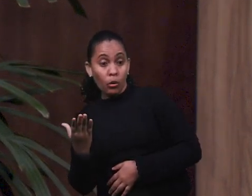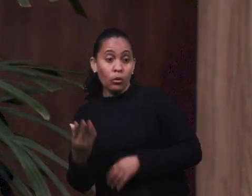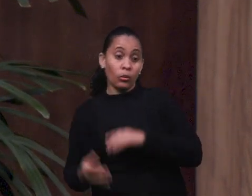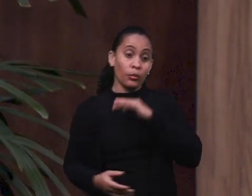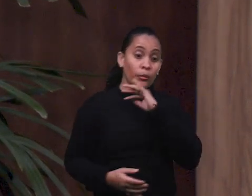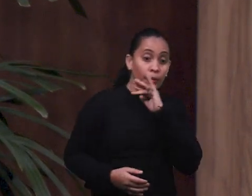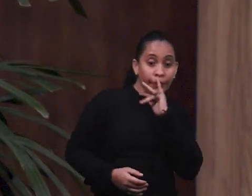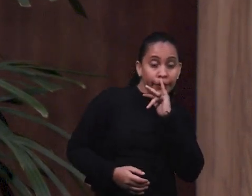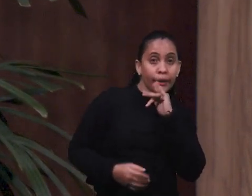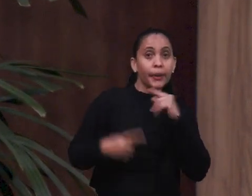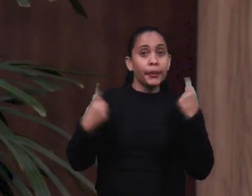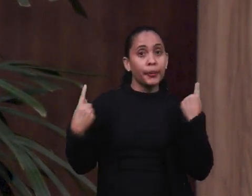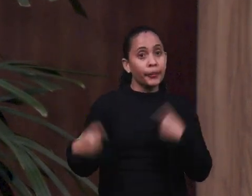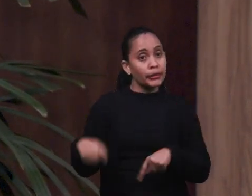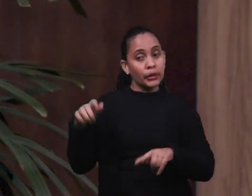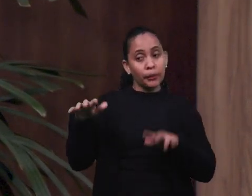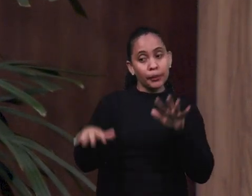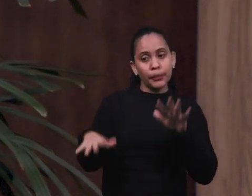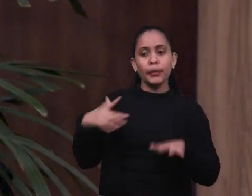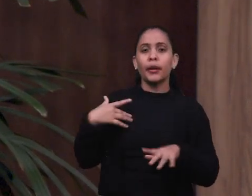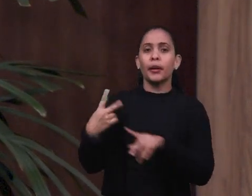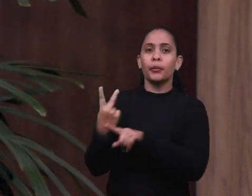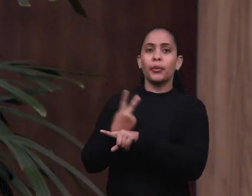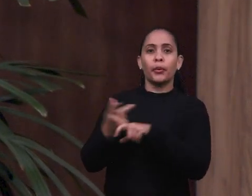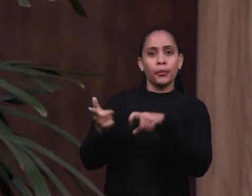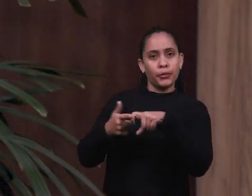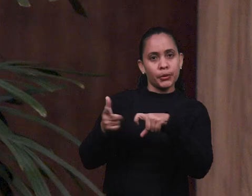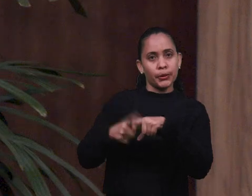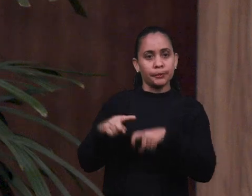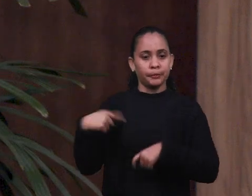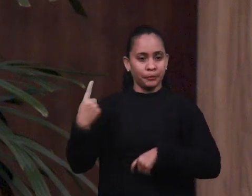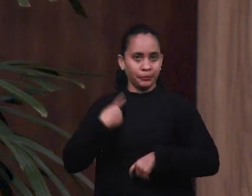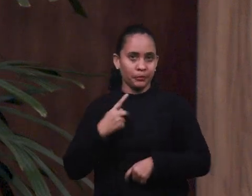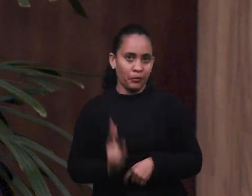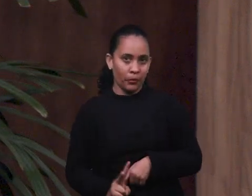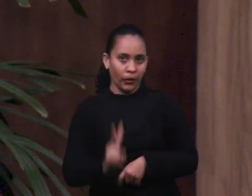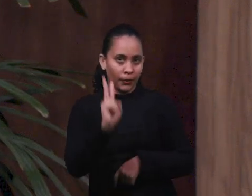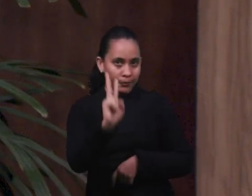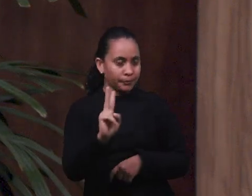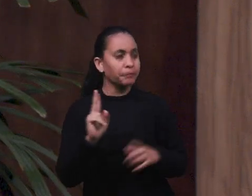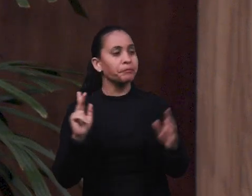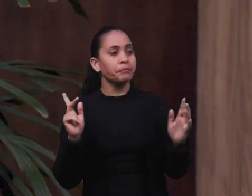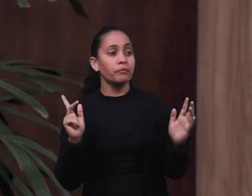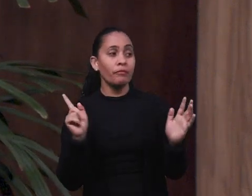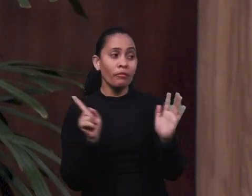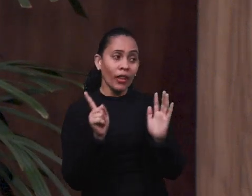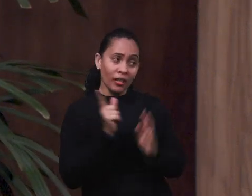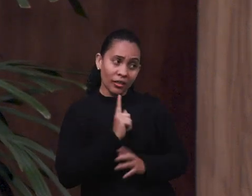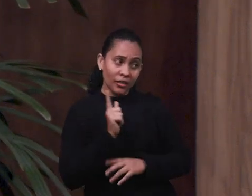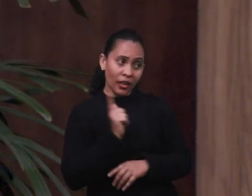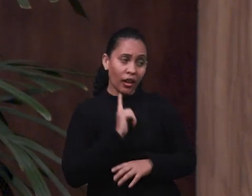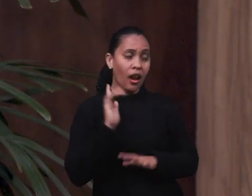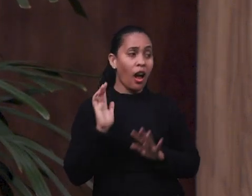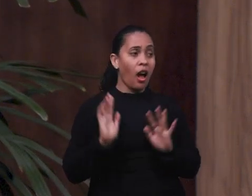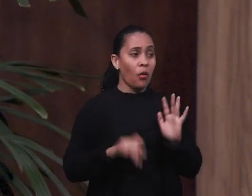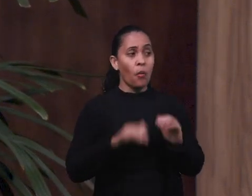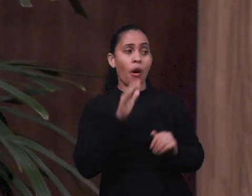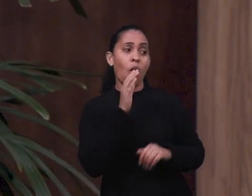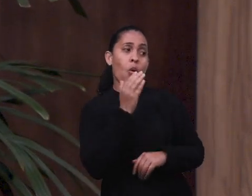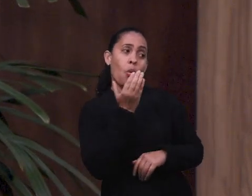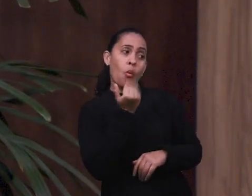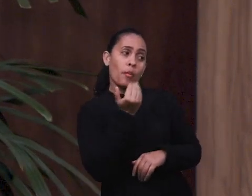ter esse equilíbrio e sempre procurar o profissional. Então, para a gente continuar, tem algum alimento que ajuda